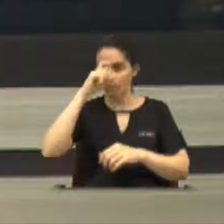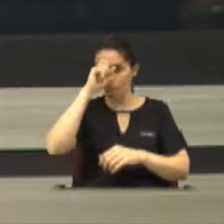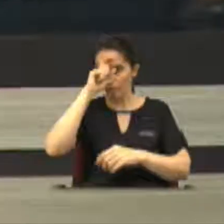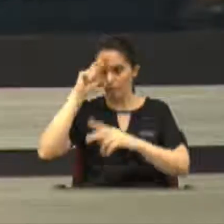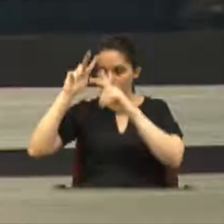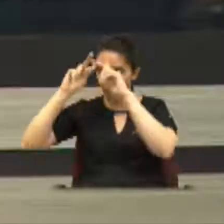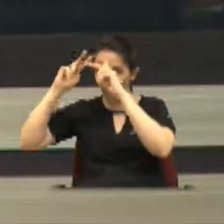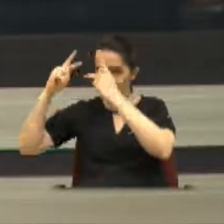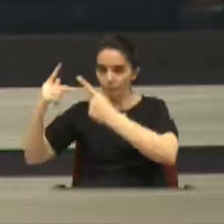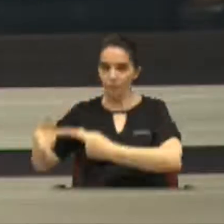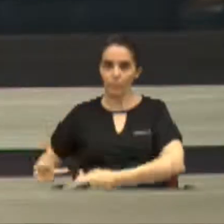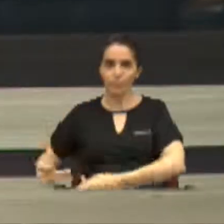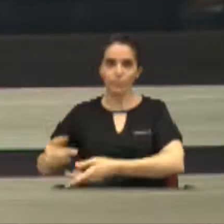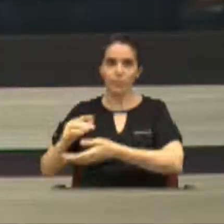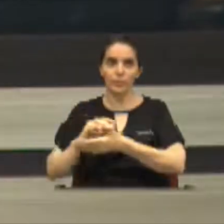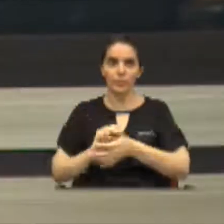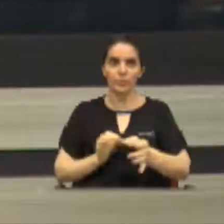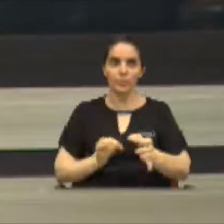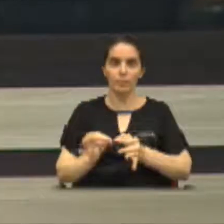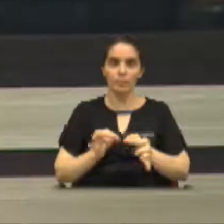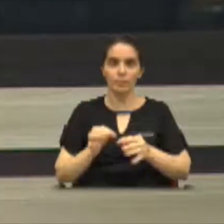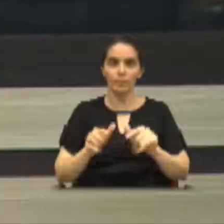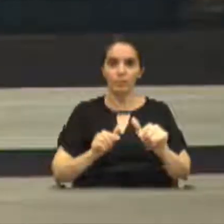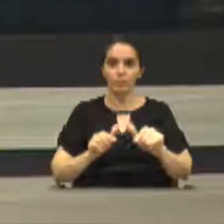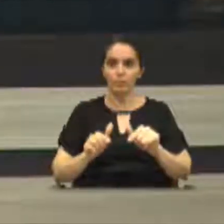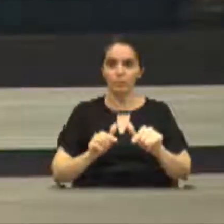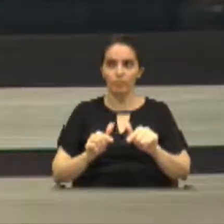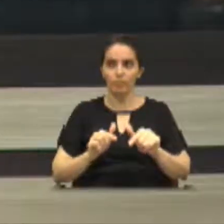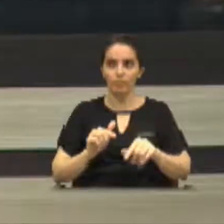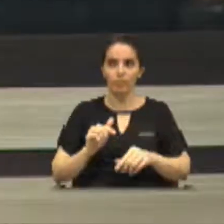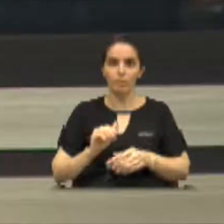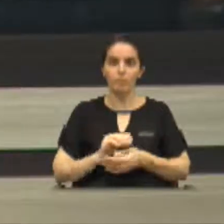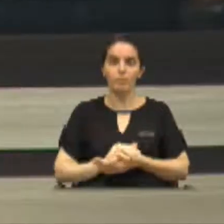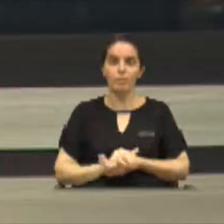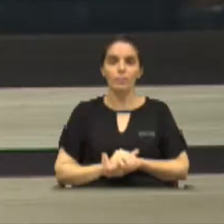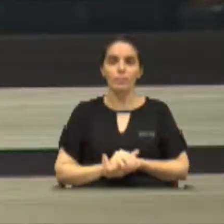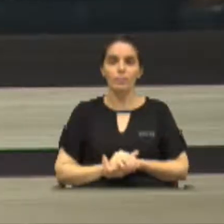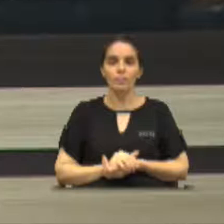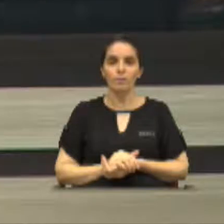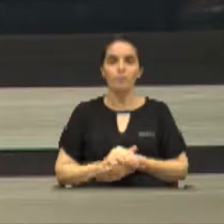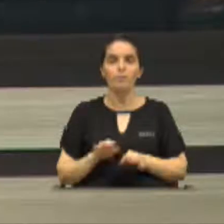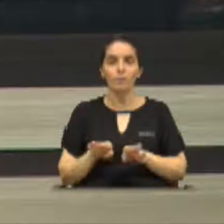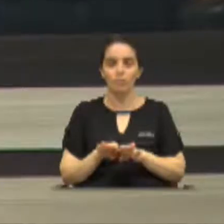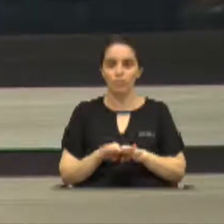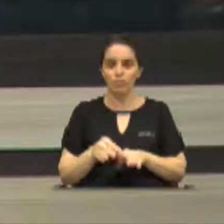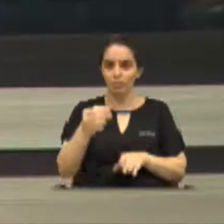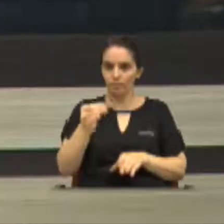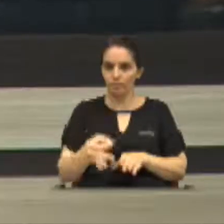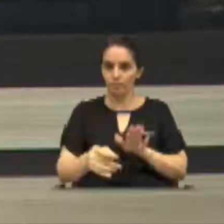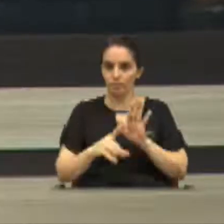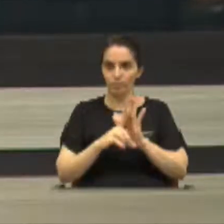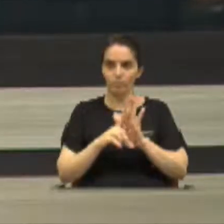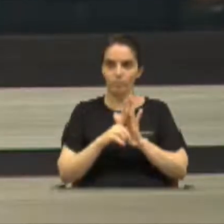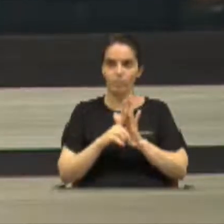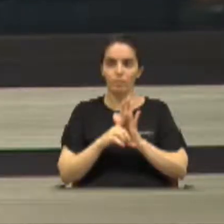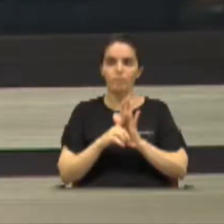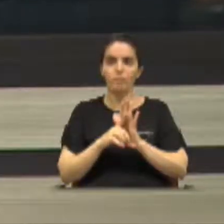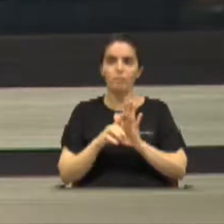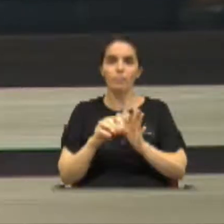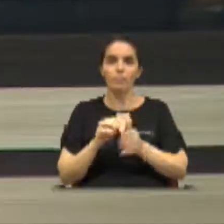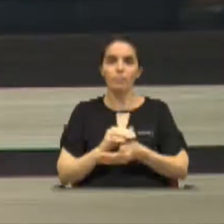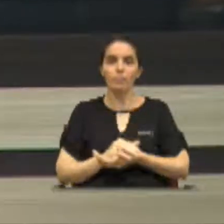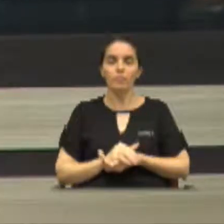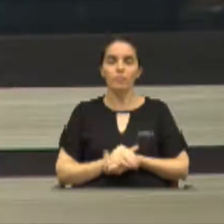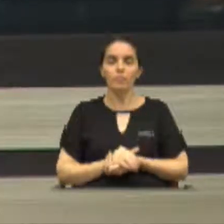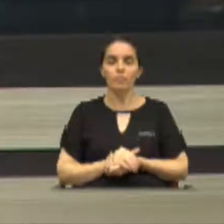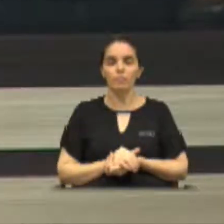mediante a apresentação de plano de trabalho e consequente formalização do respectivo instrumento legal para os fins